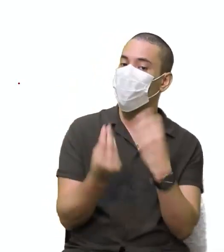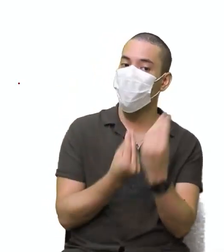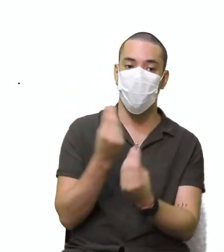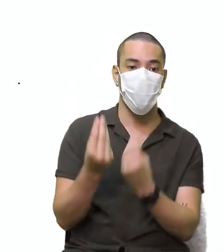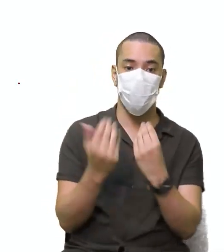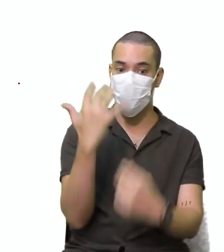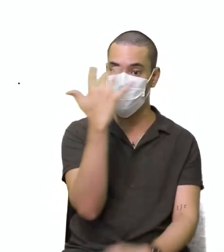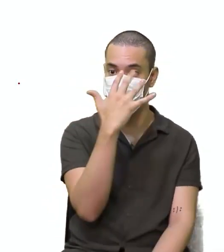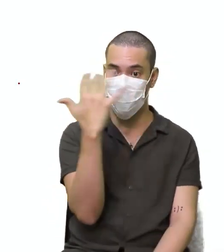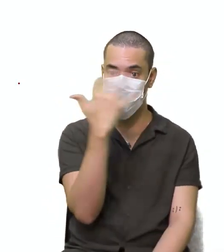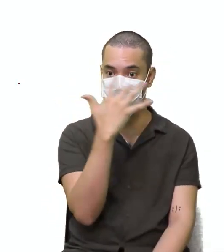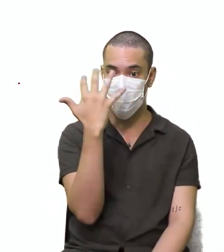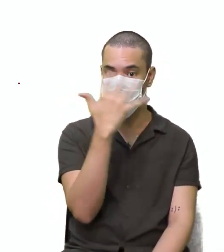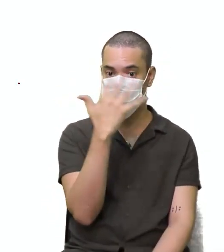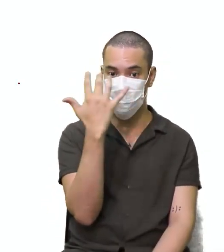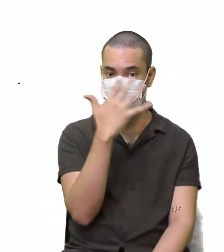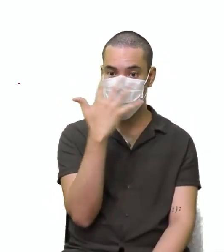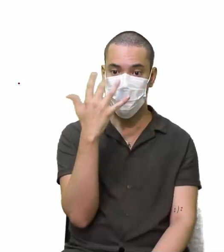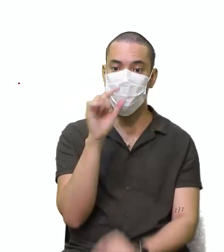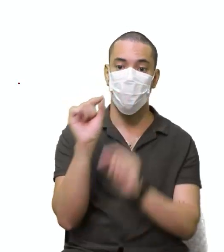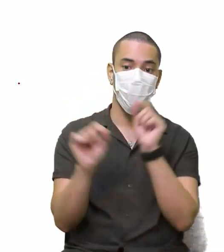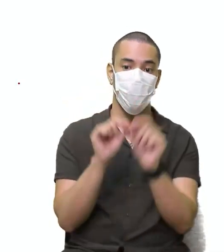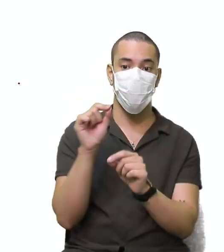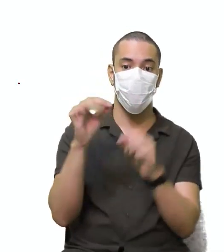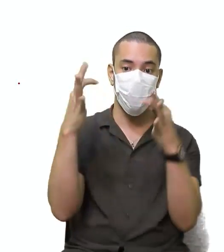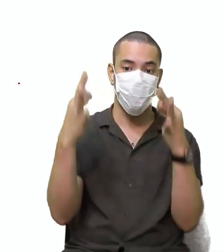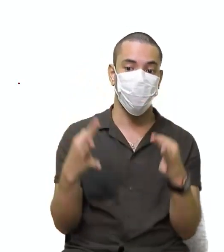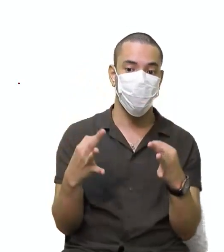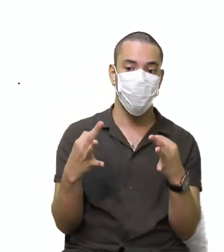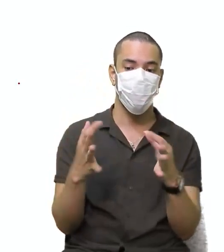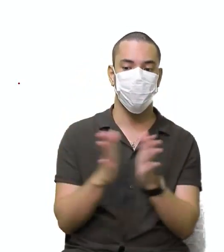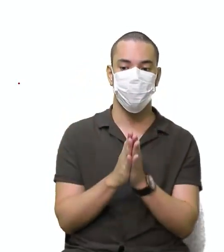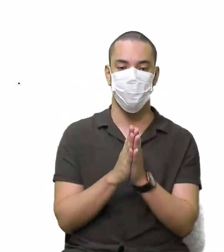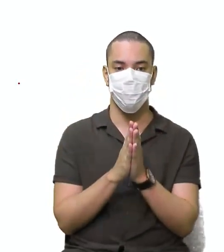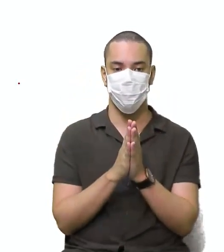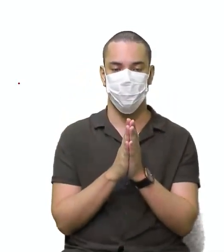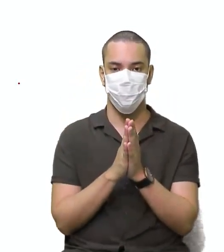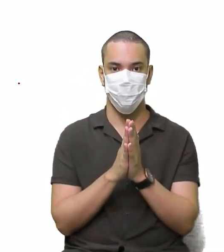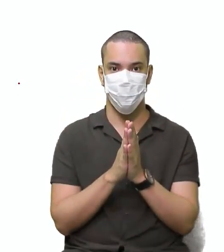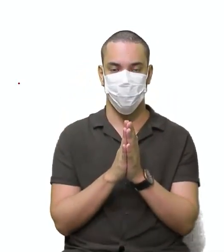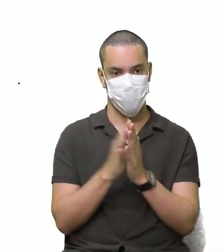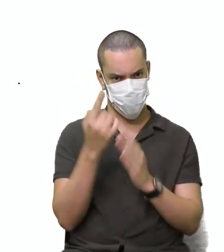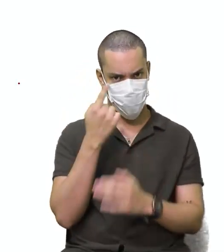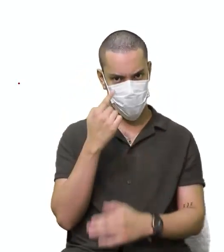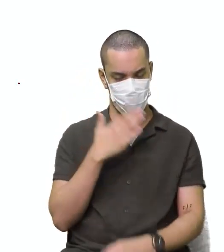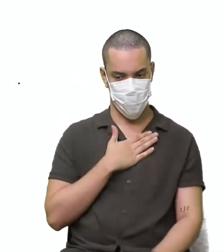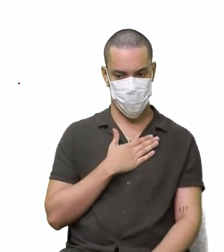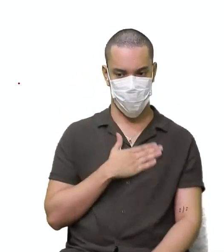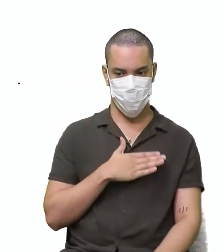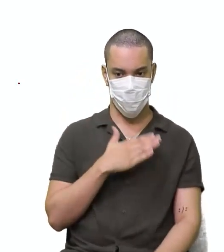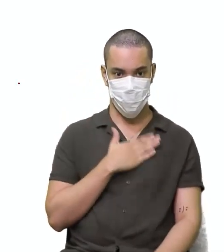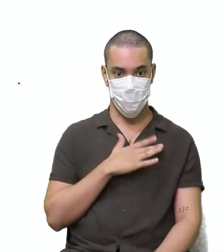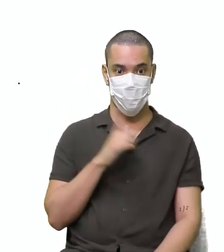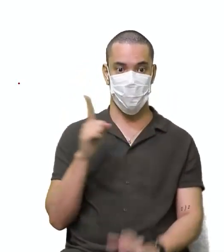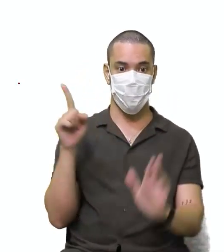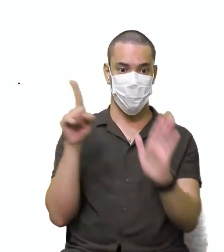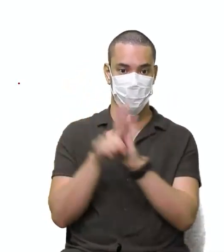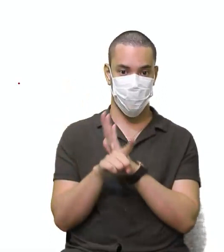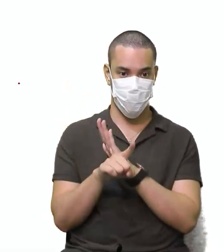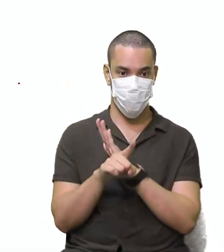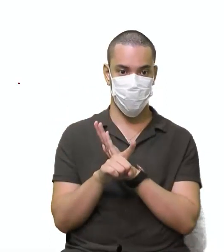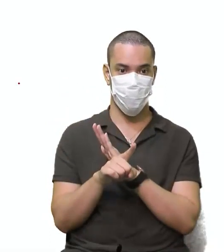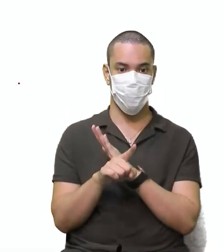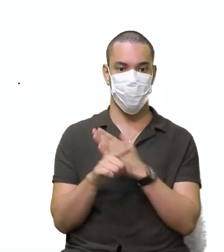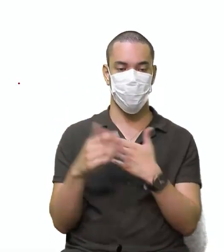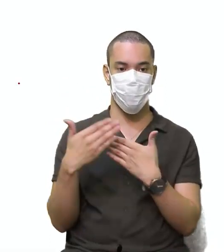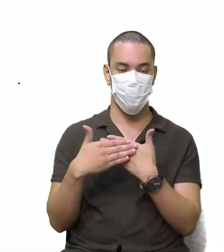o que se afirma em... Olha só, a gente vai, como essa questão vai passar bem devagarzinho, a